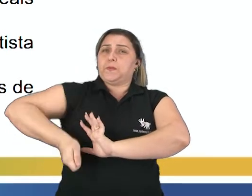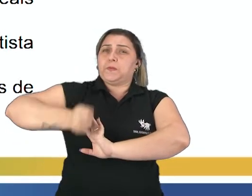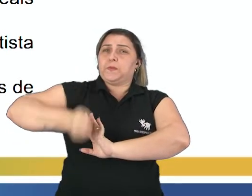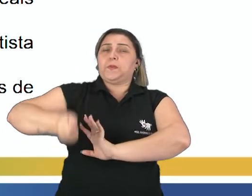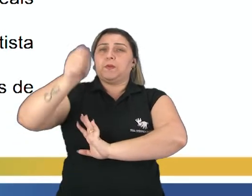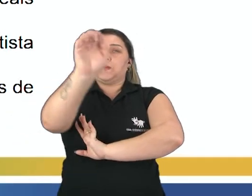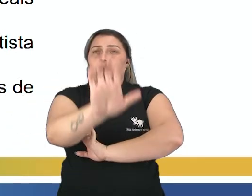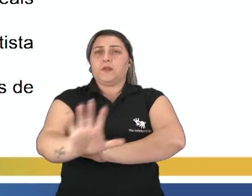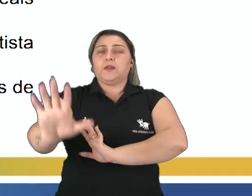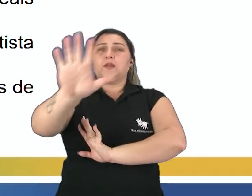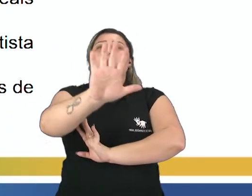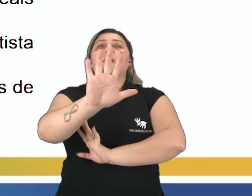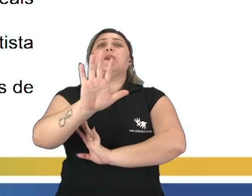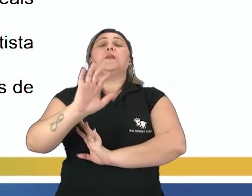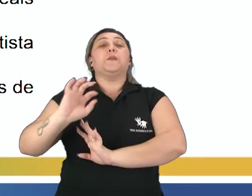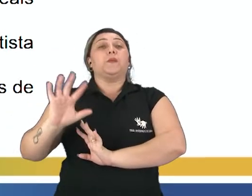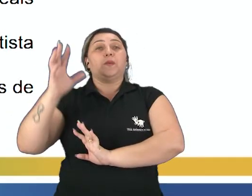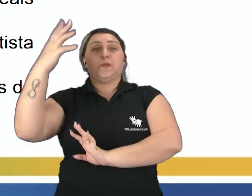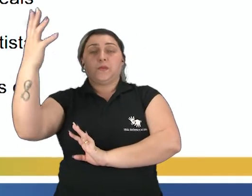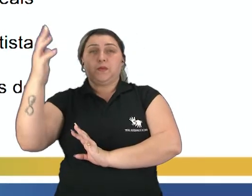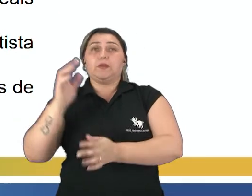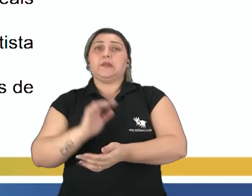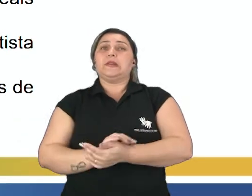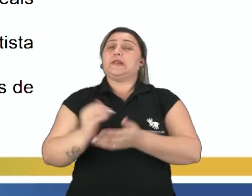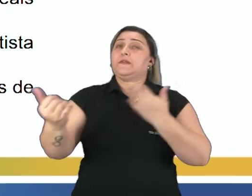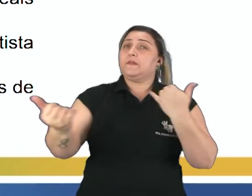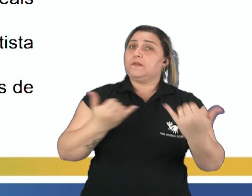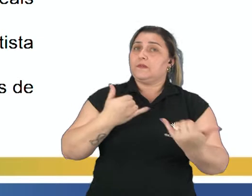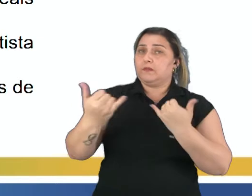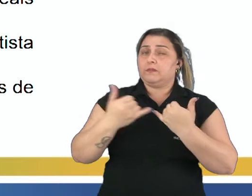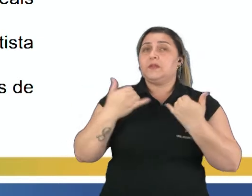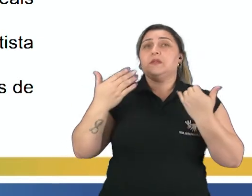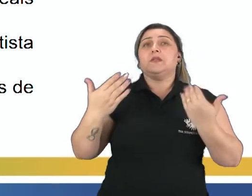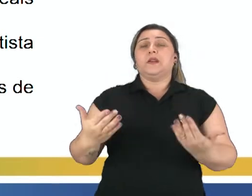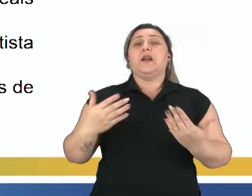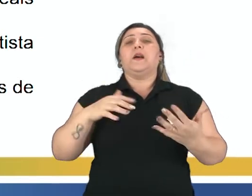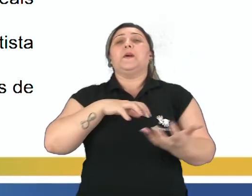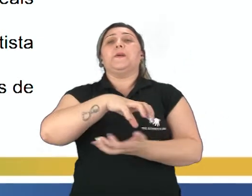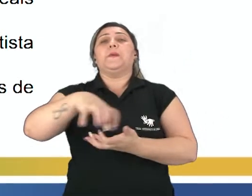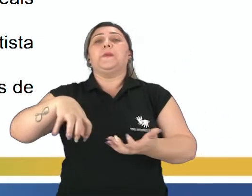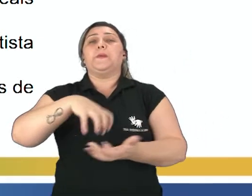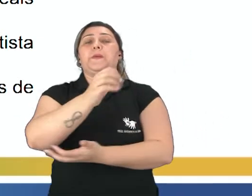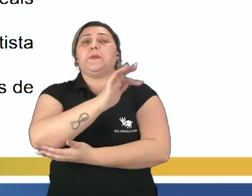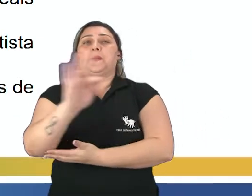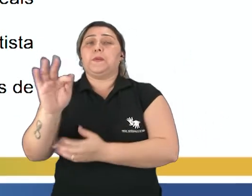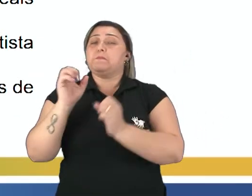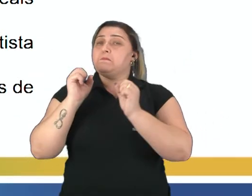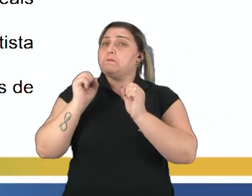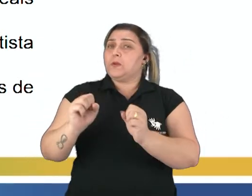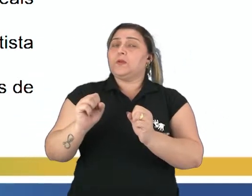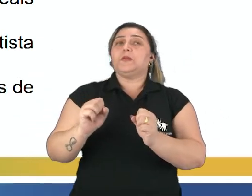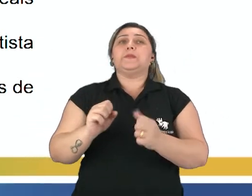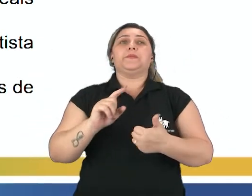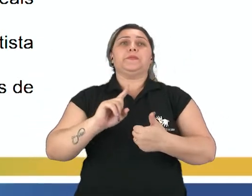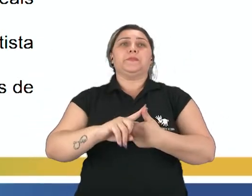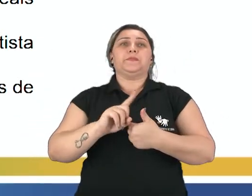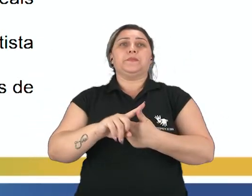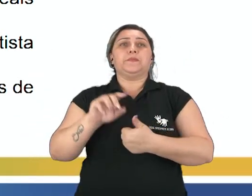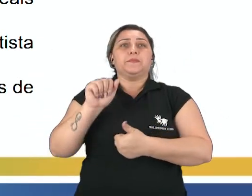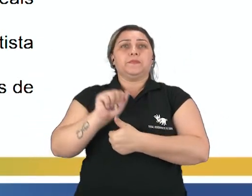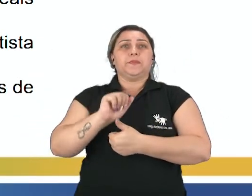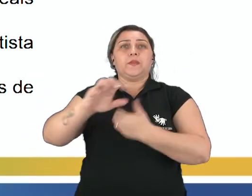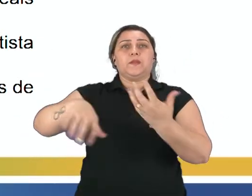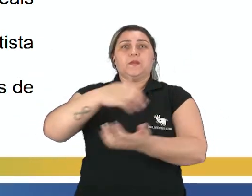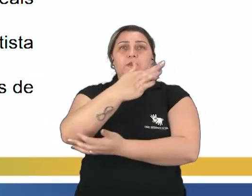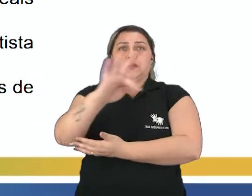Europa. Dentre os principais acontecimentos e informações relativos à Revolução Francesa, podem ser destacados. Letra A.